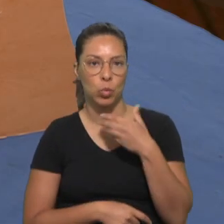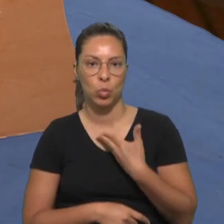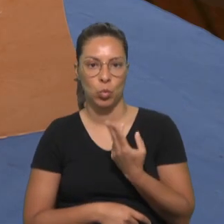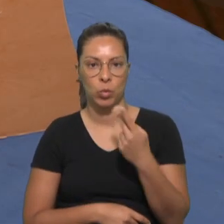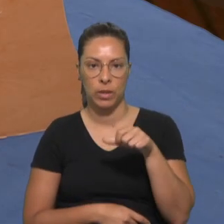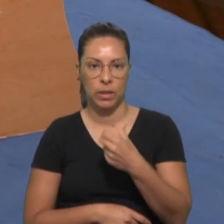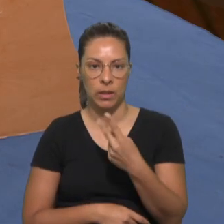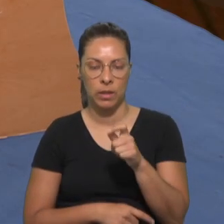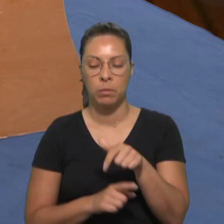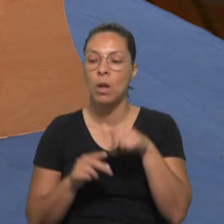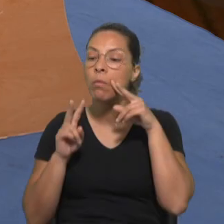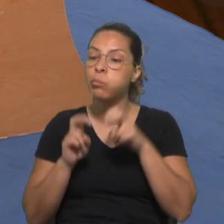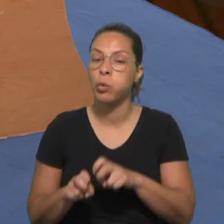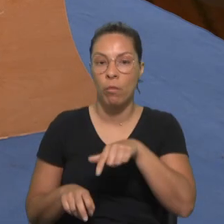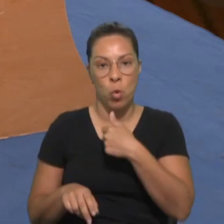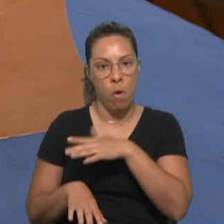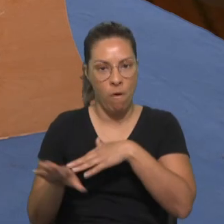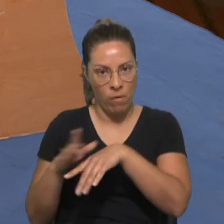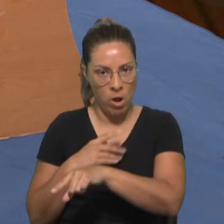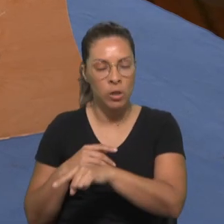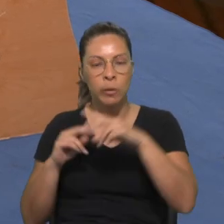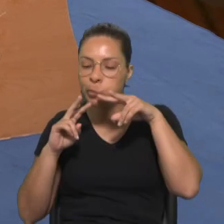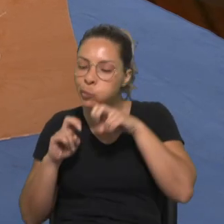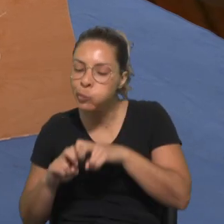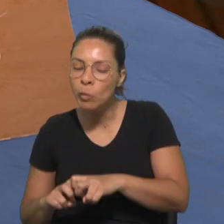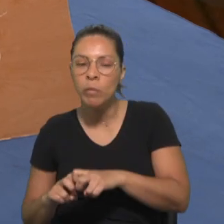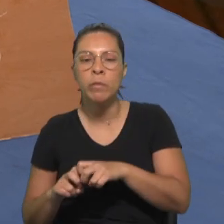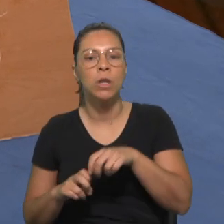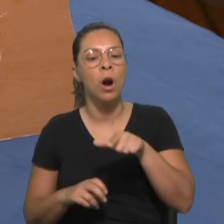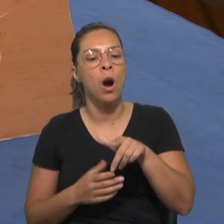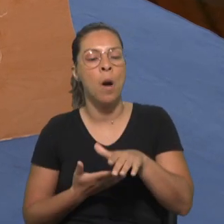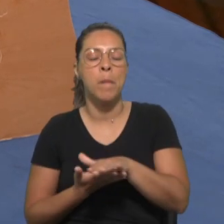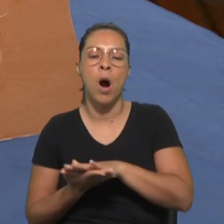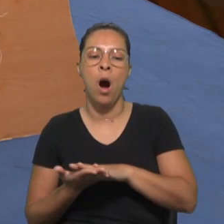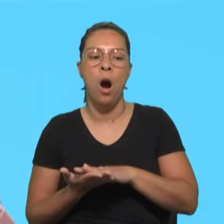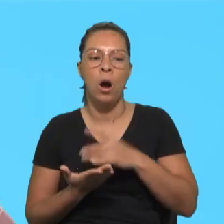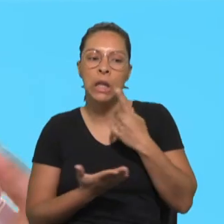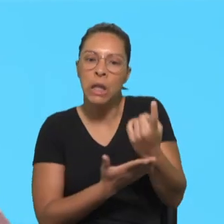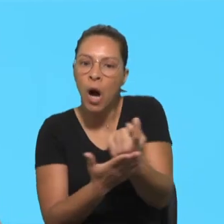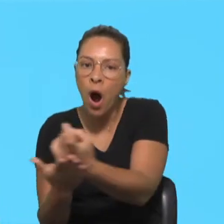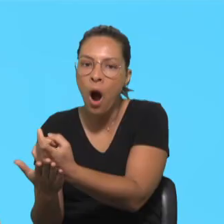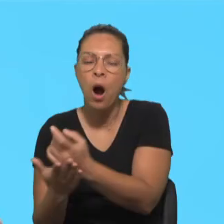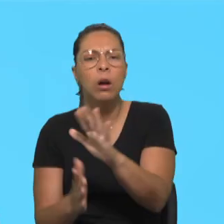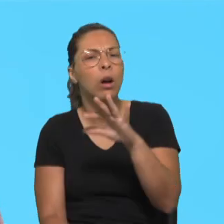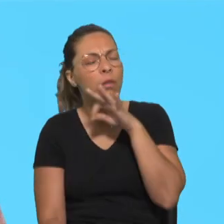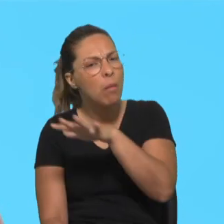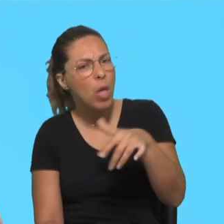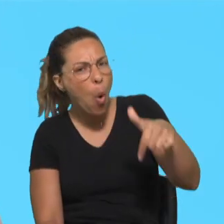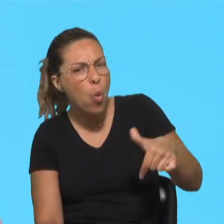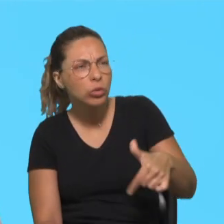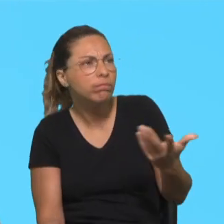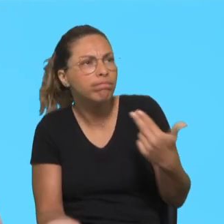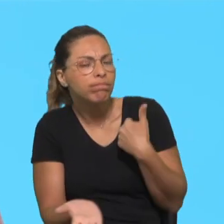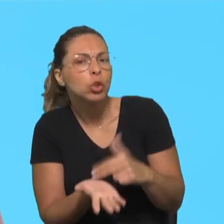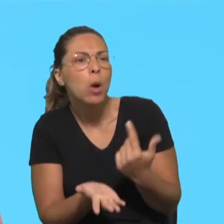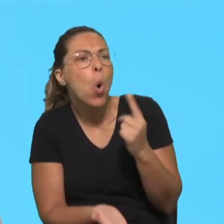e investigador. Exatamente. E esse inquérito teve muito como base isso, perceber o que é que a família espera hoje, também do